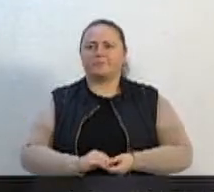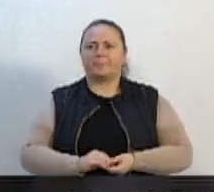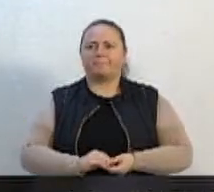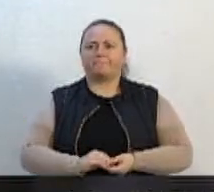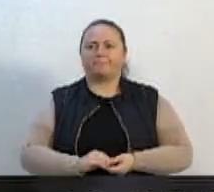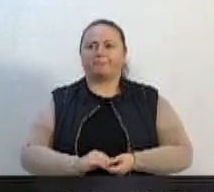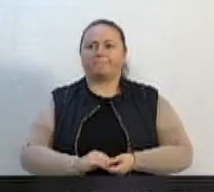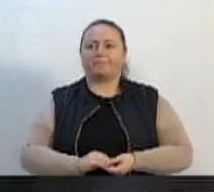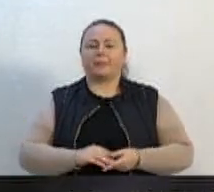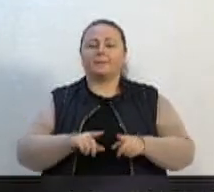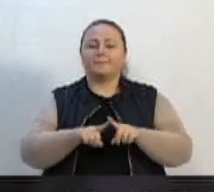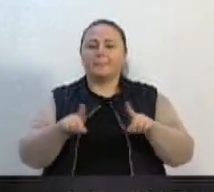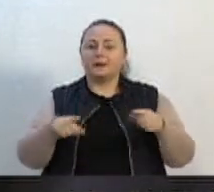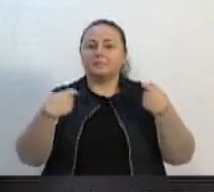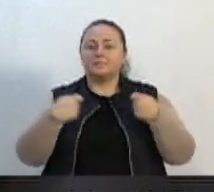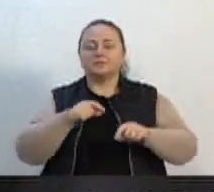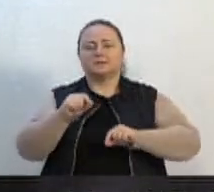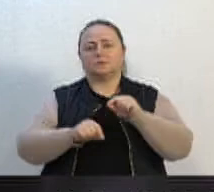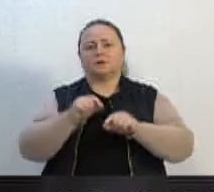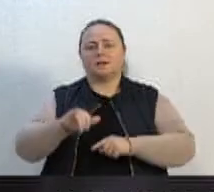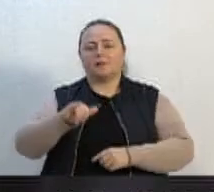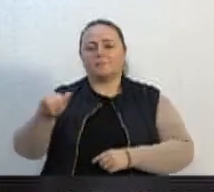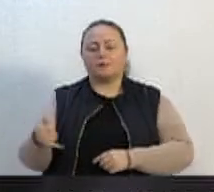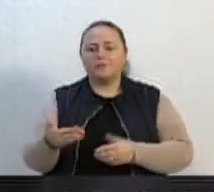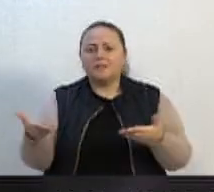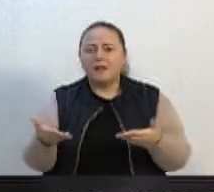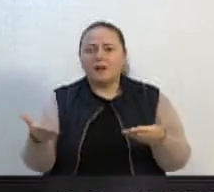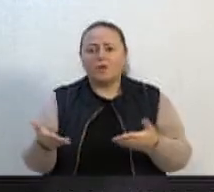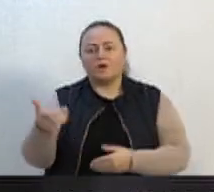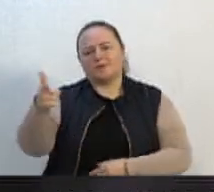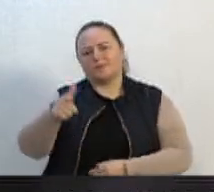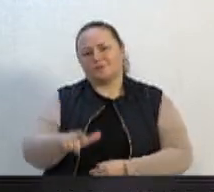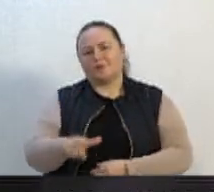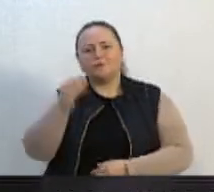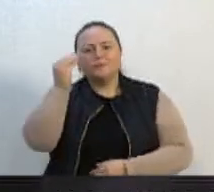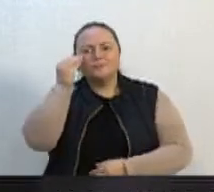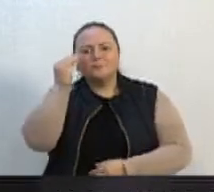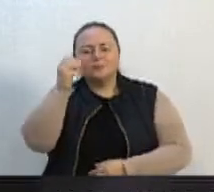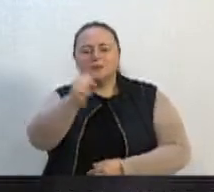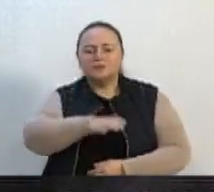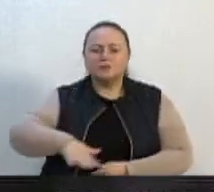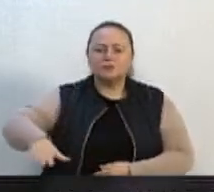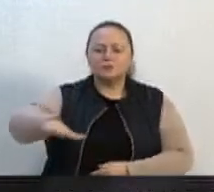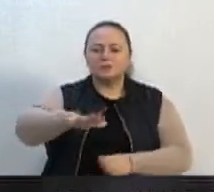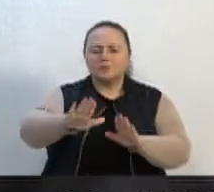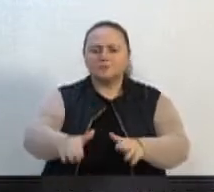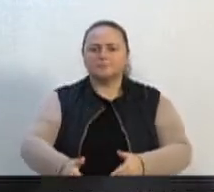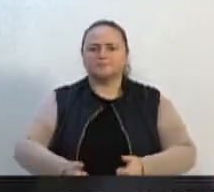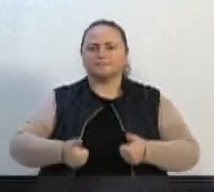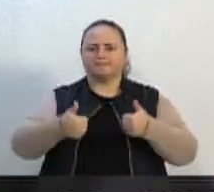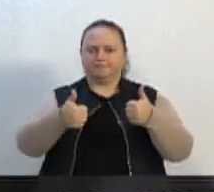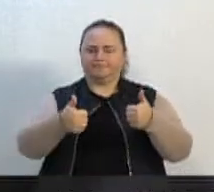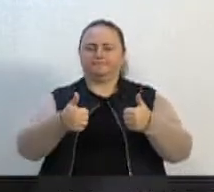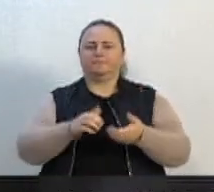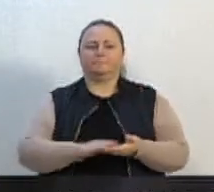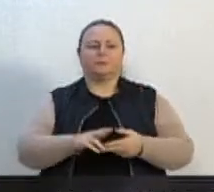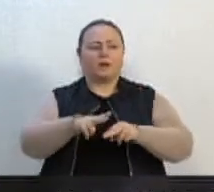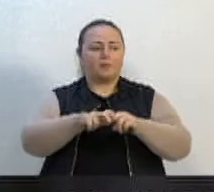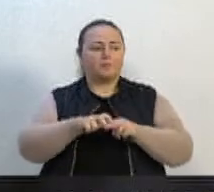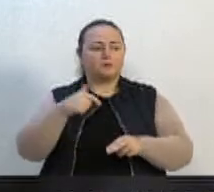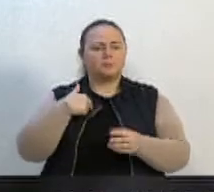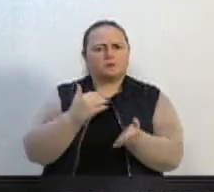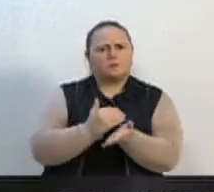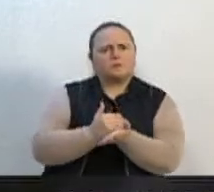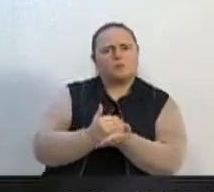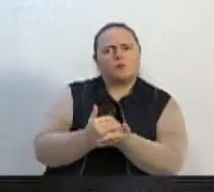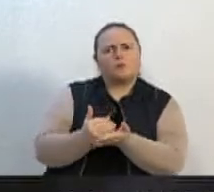gente precisa buscar, em cada momento, em cada oportunidade, a gente tentar fazer a sociedade ser melhor. E eu tenho, desde o começo do mandato, um compromisso